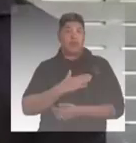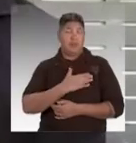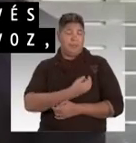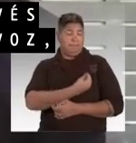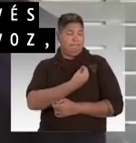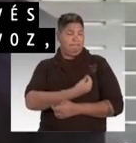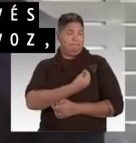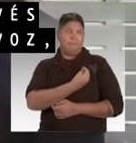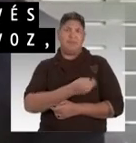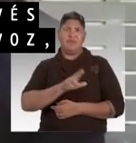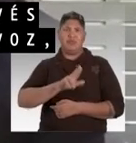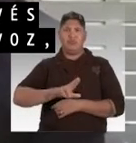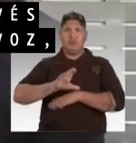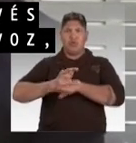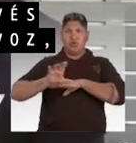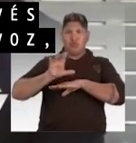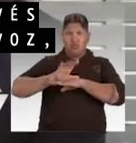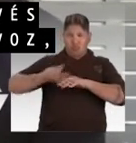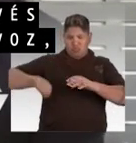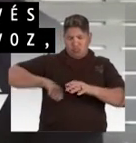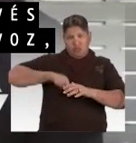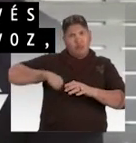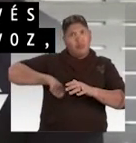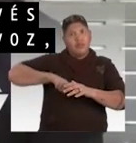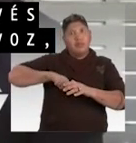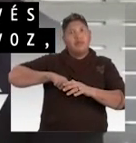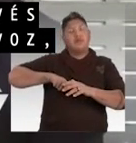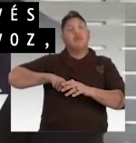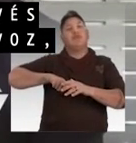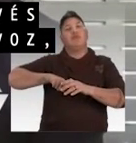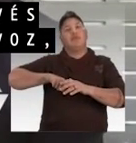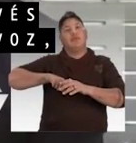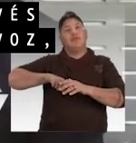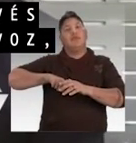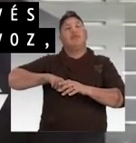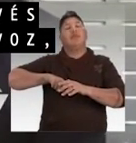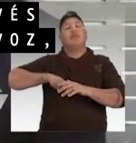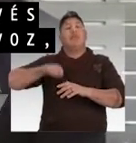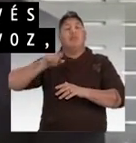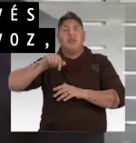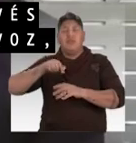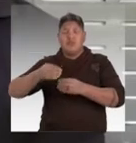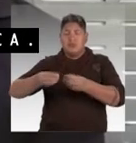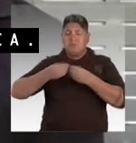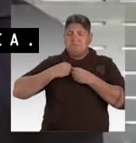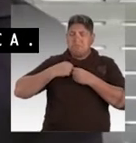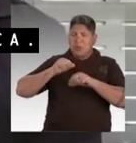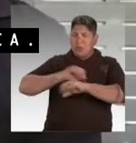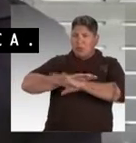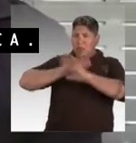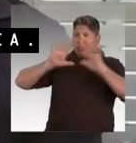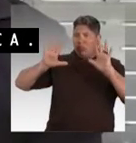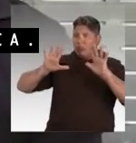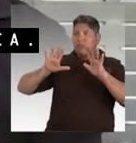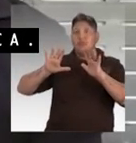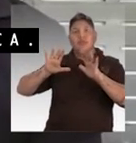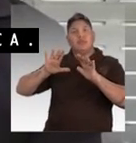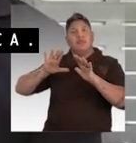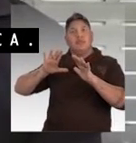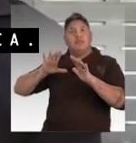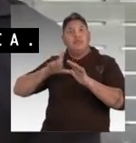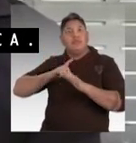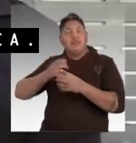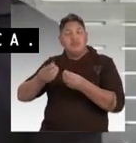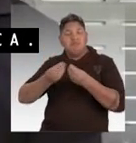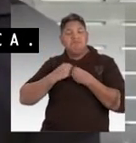A minha vida, através do curso Cozinha Boss, me deu uma luz, me